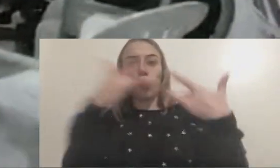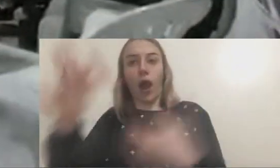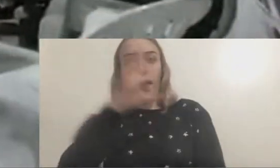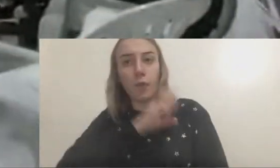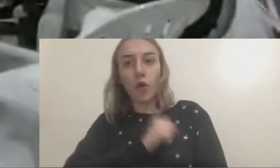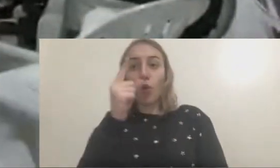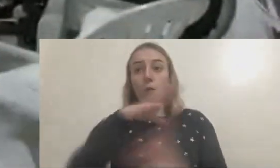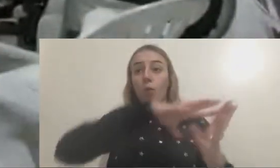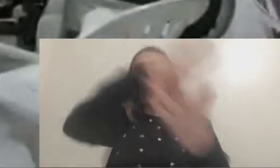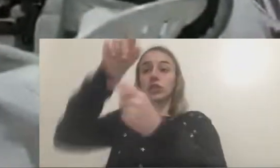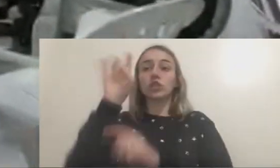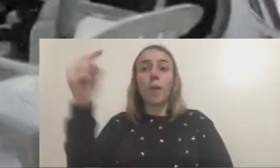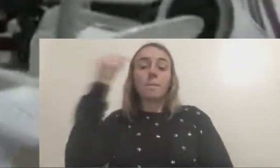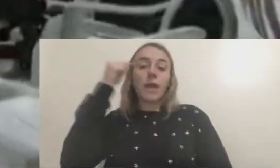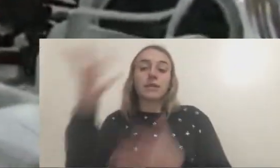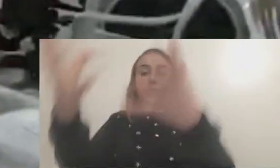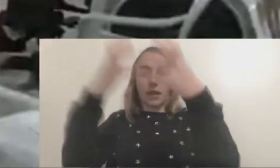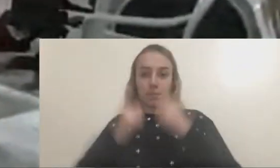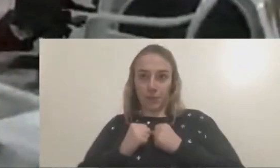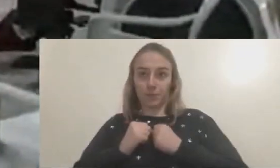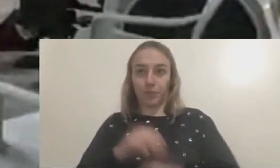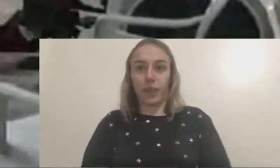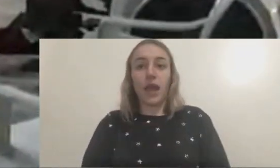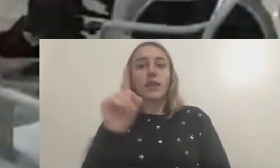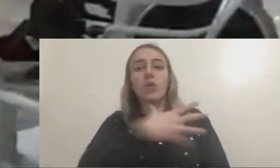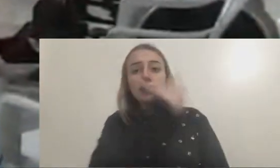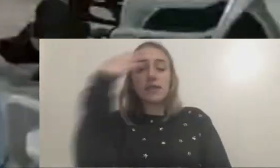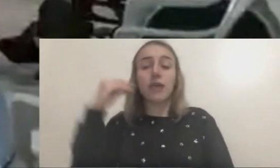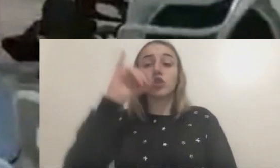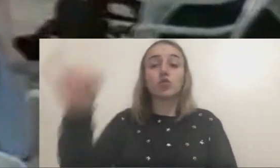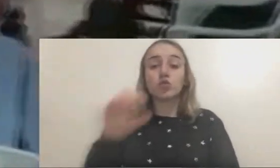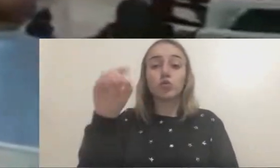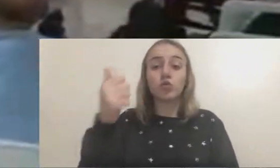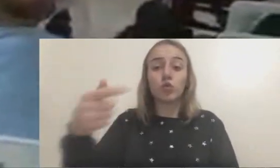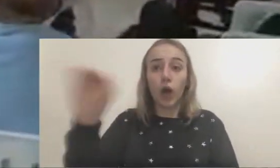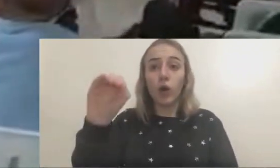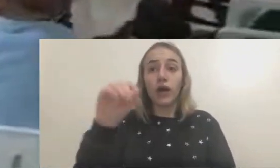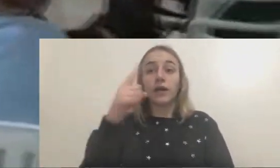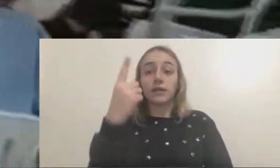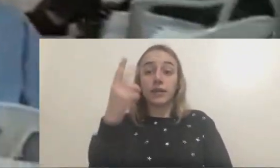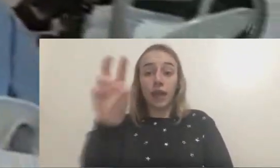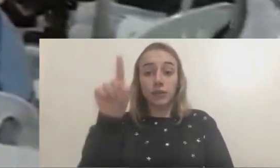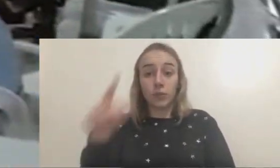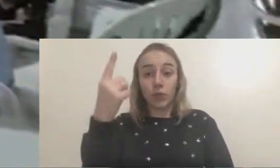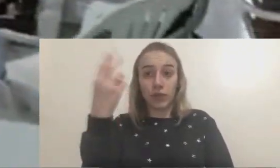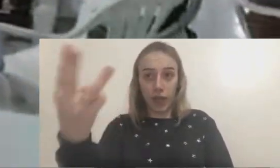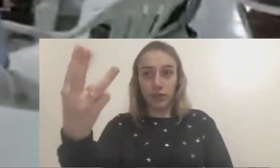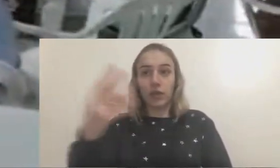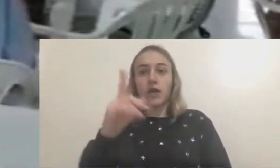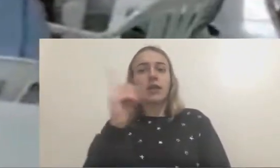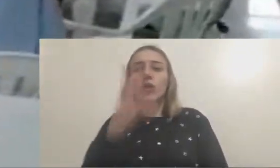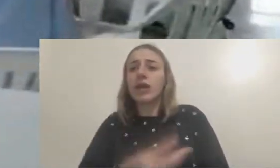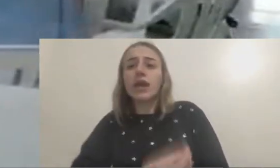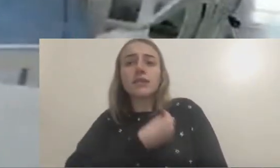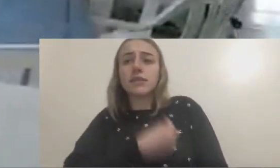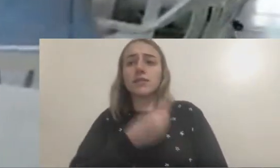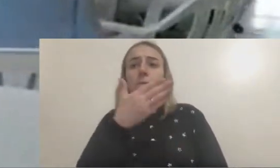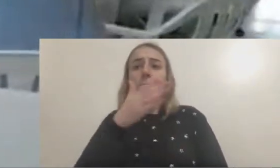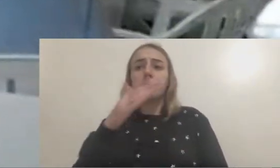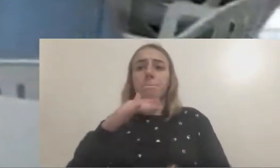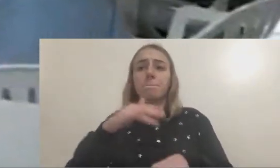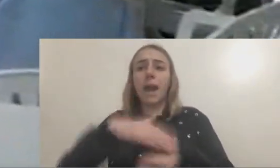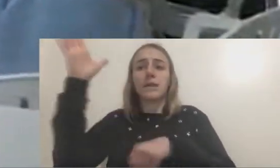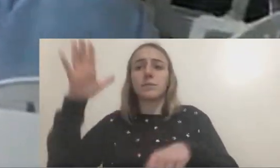Possamos ter coragem de doar amor Em um mundo que só pensa em receber Ah, e não se